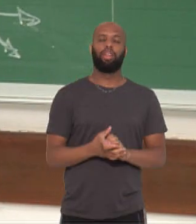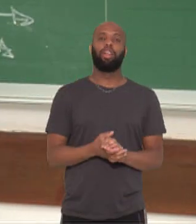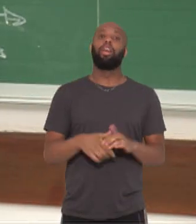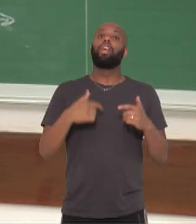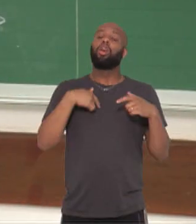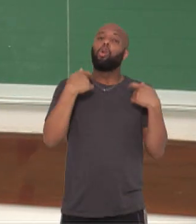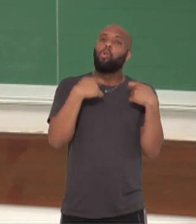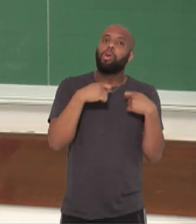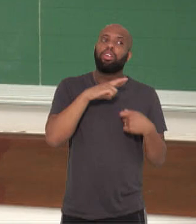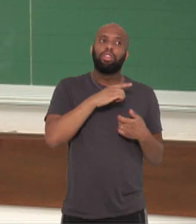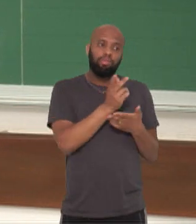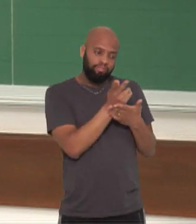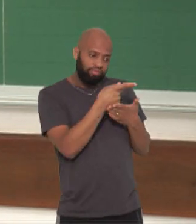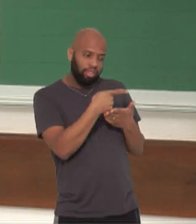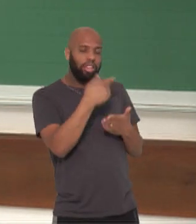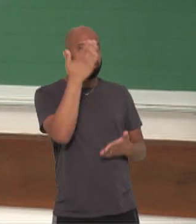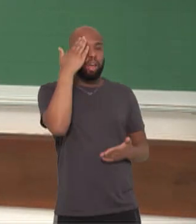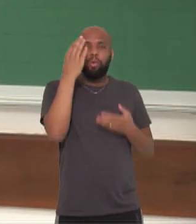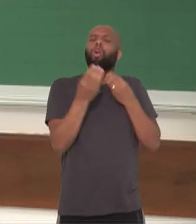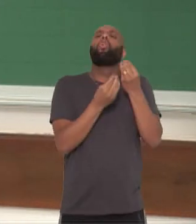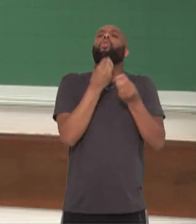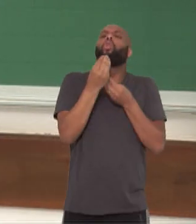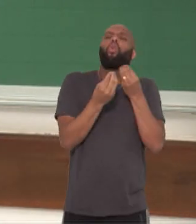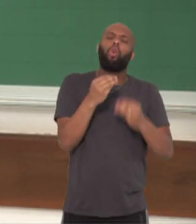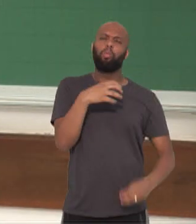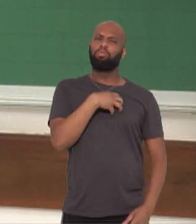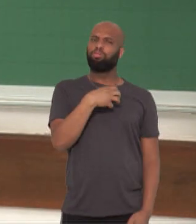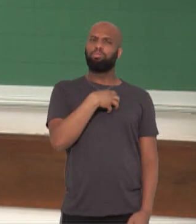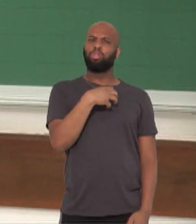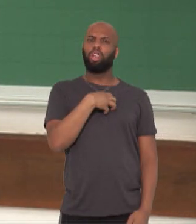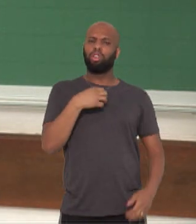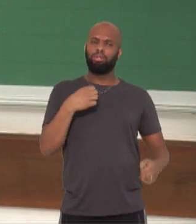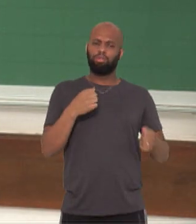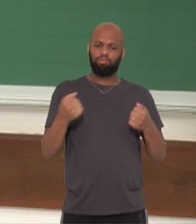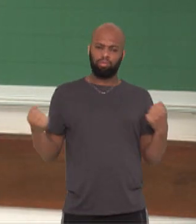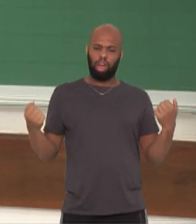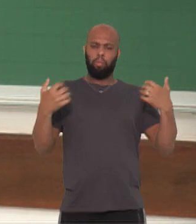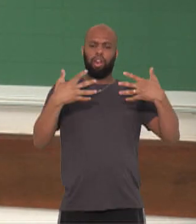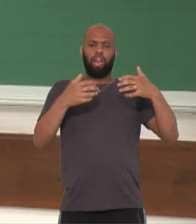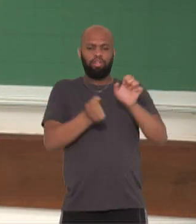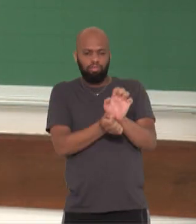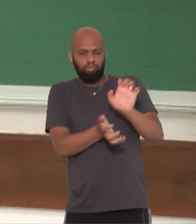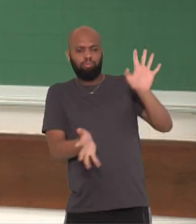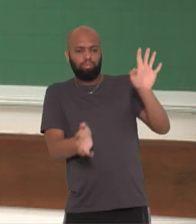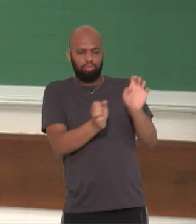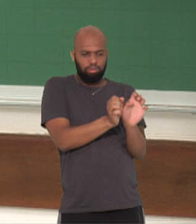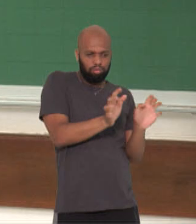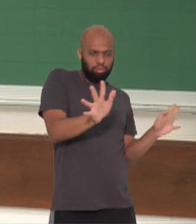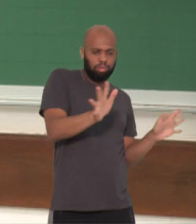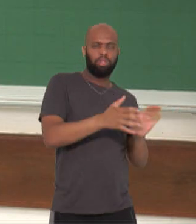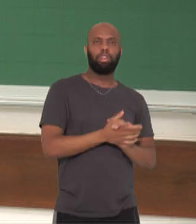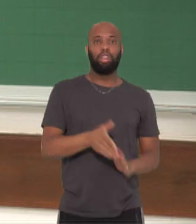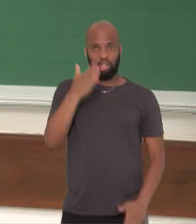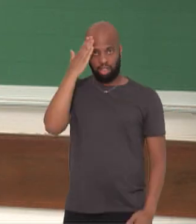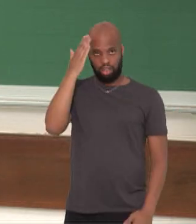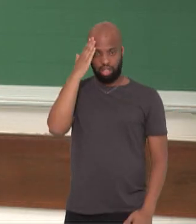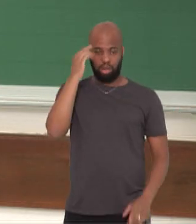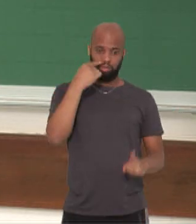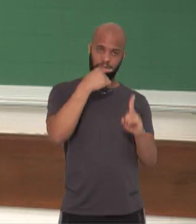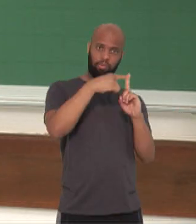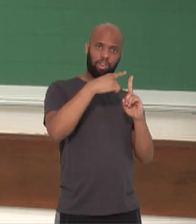ter um desenho para saber como seria o campo elétrico nesse ponto. Então, a gente sabe que uma carga